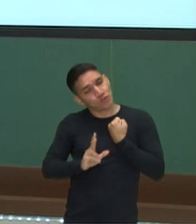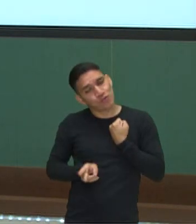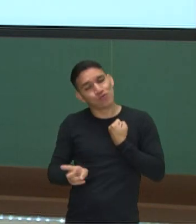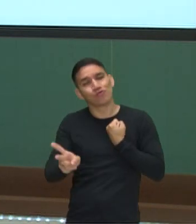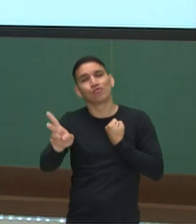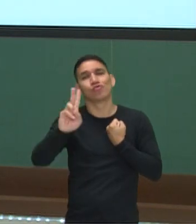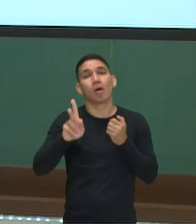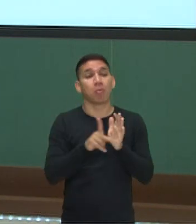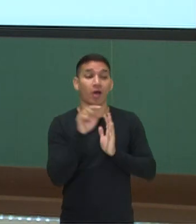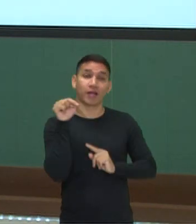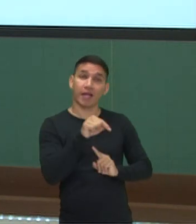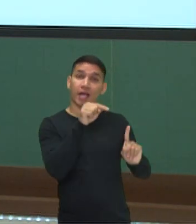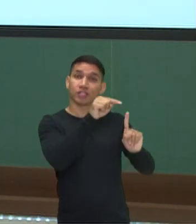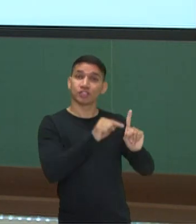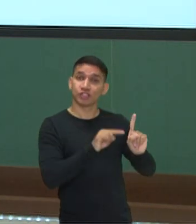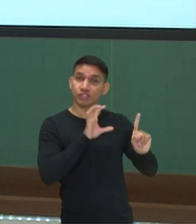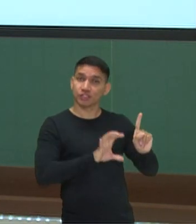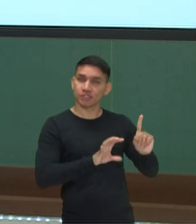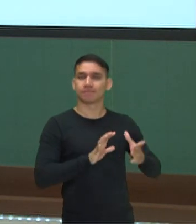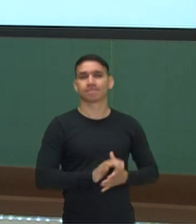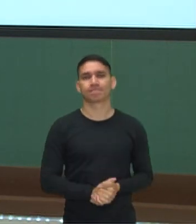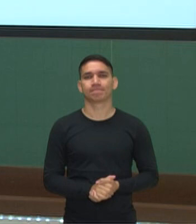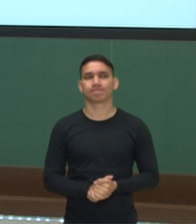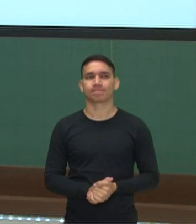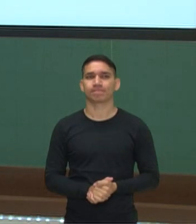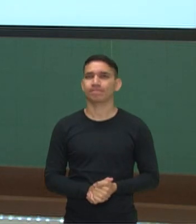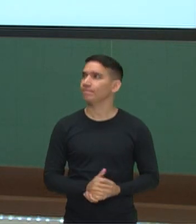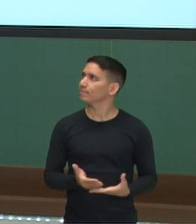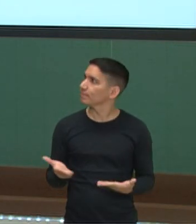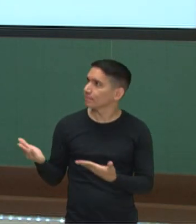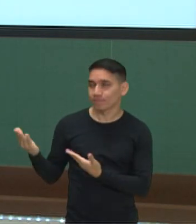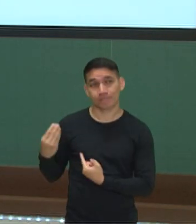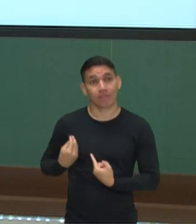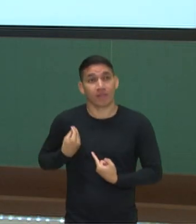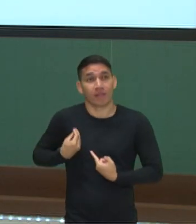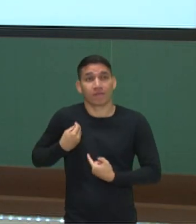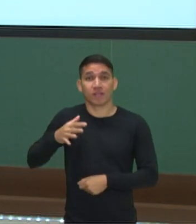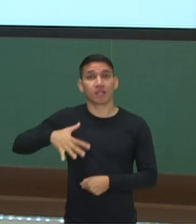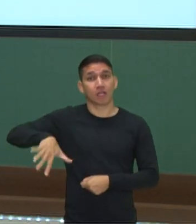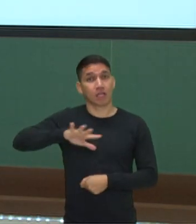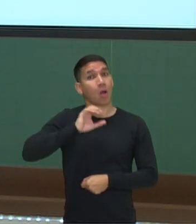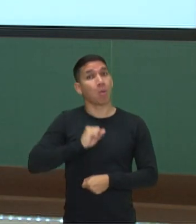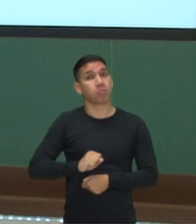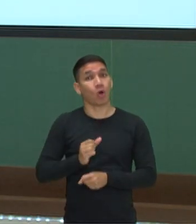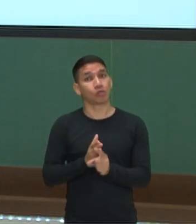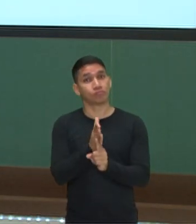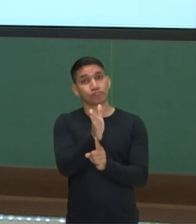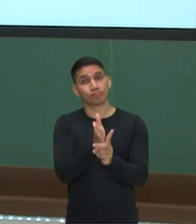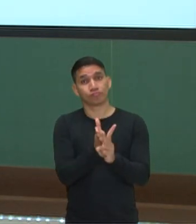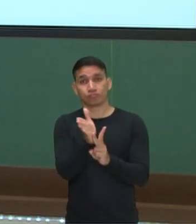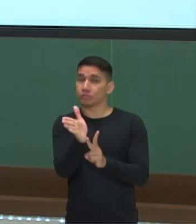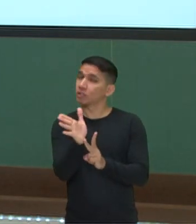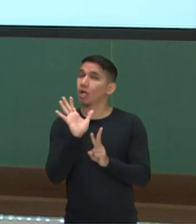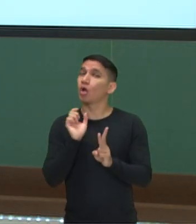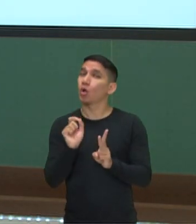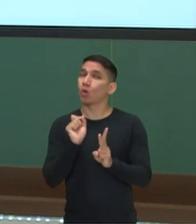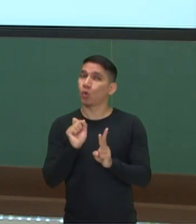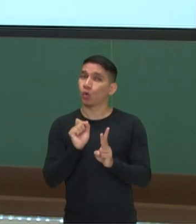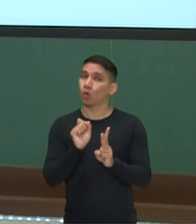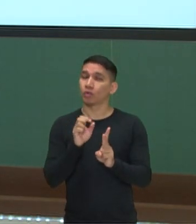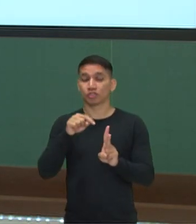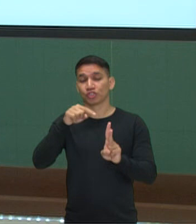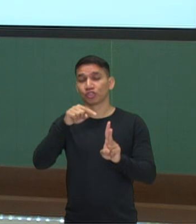continuidade daquela espécie. Os seres vivos, eles podem se reproduzir basicamente de